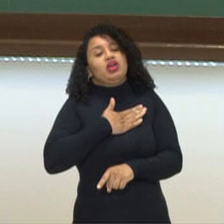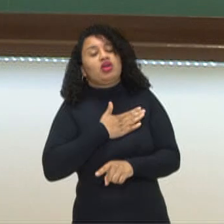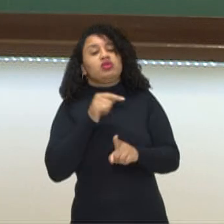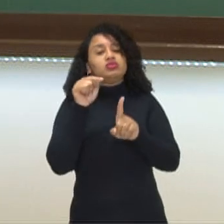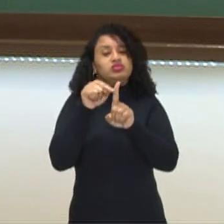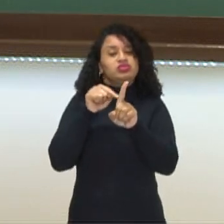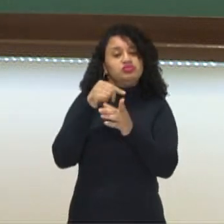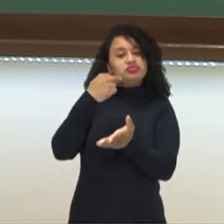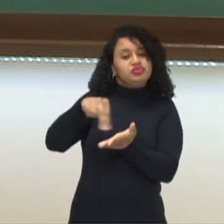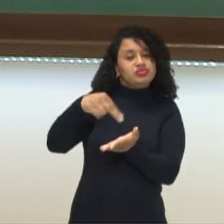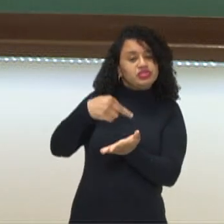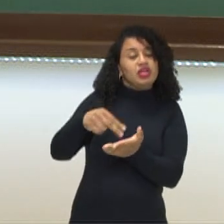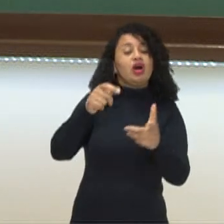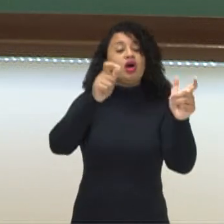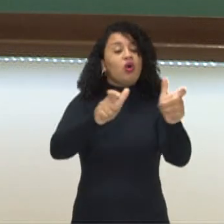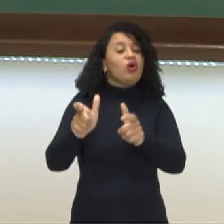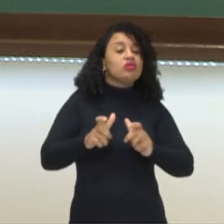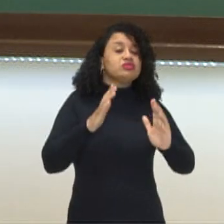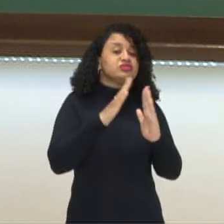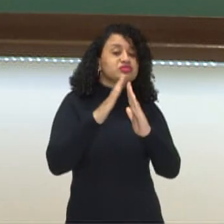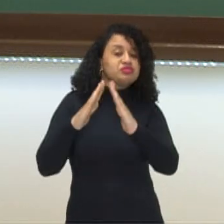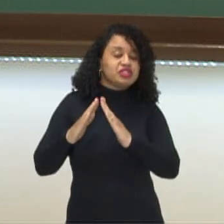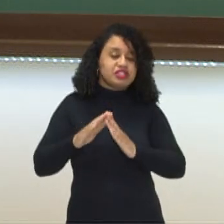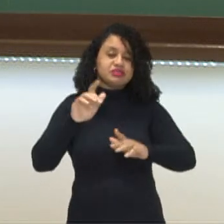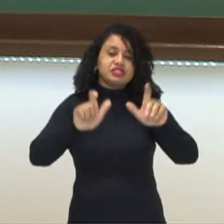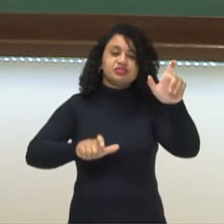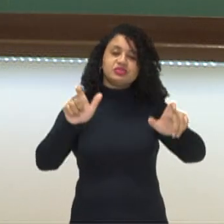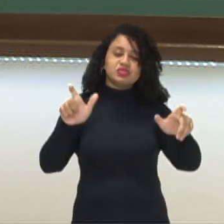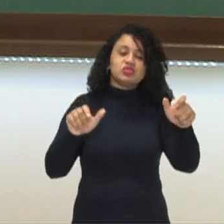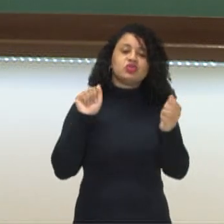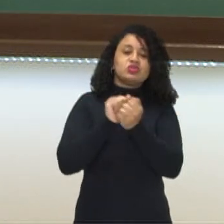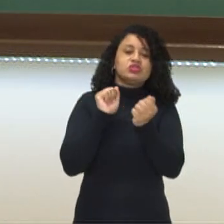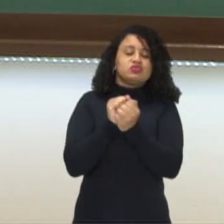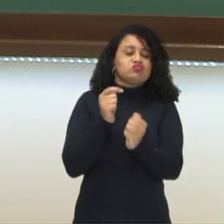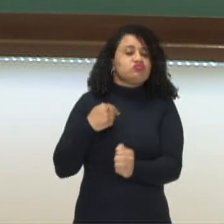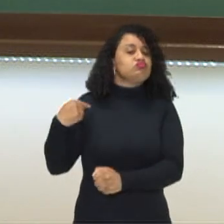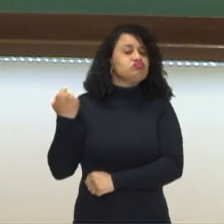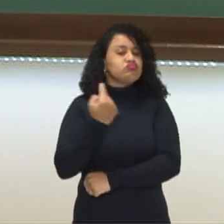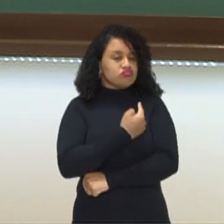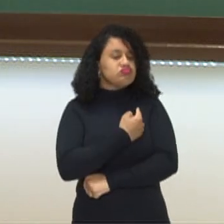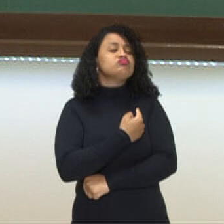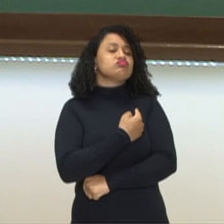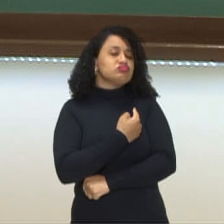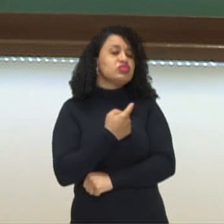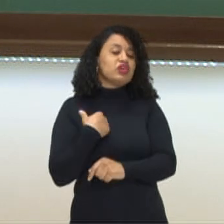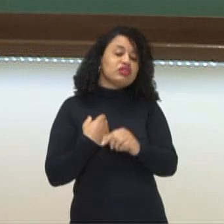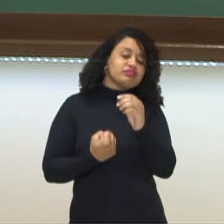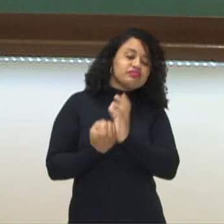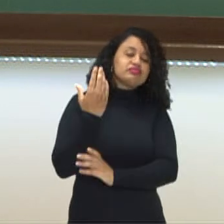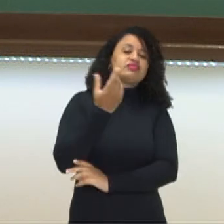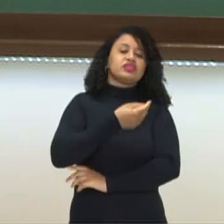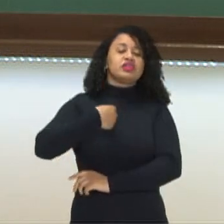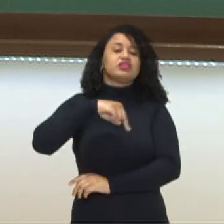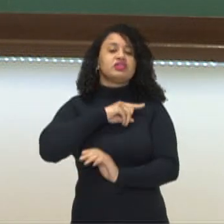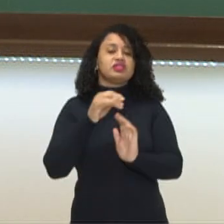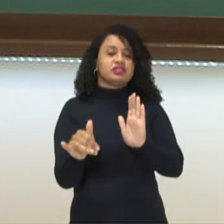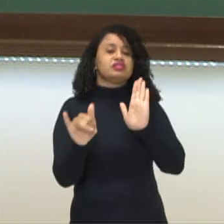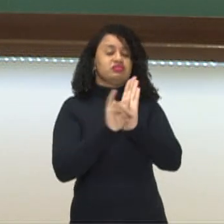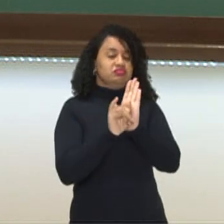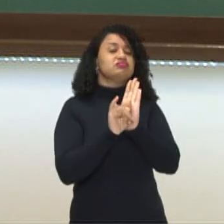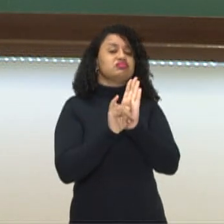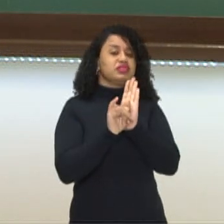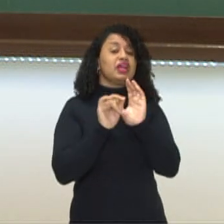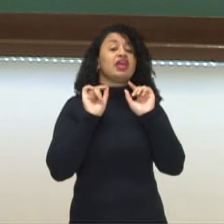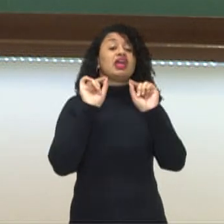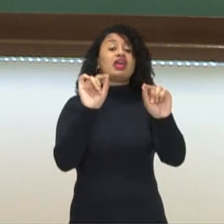de dança, onde vivemos, né? As pessoas que estão próximas da gente vão formar a nossa identidade, vai compor